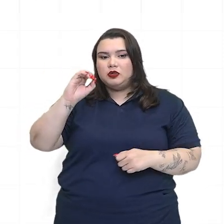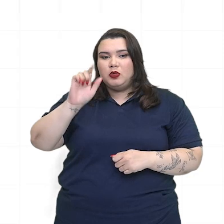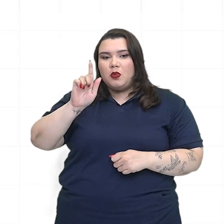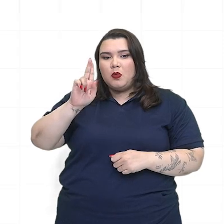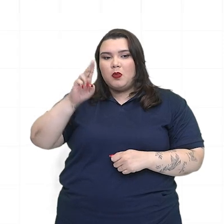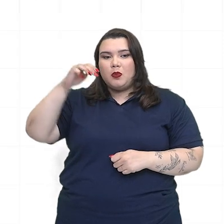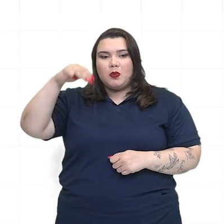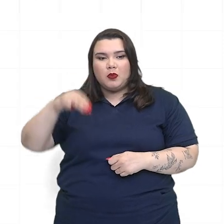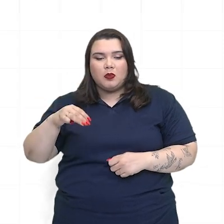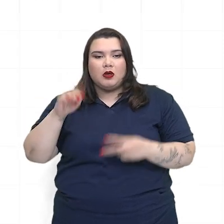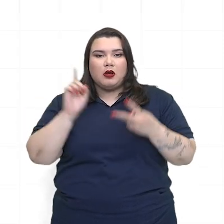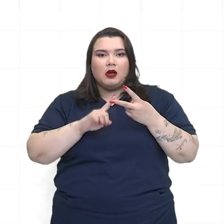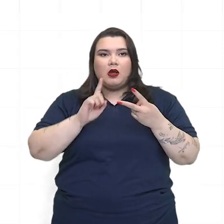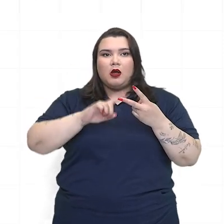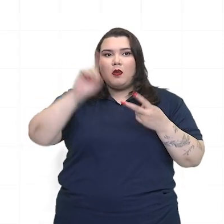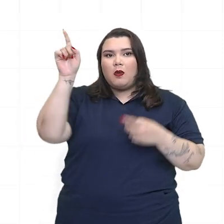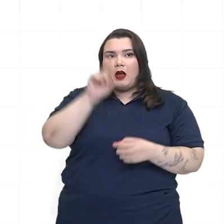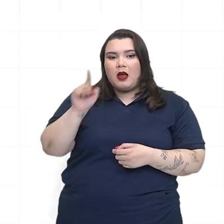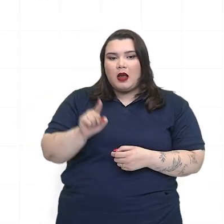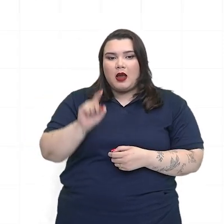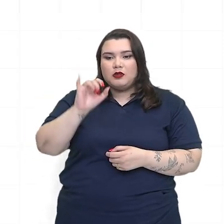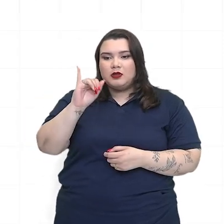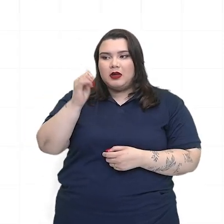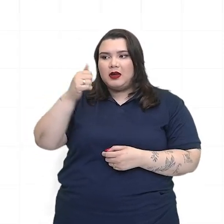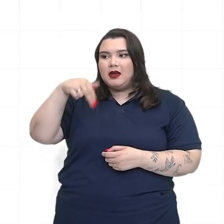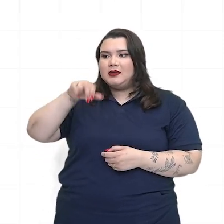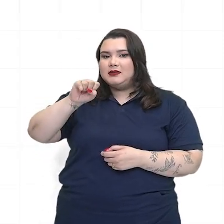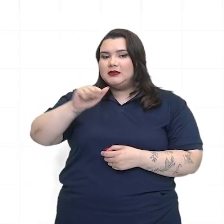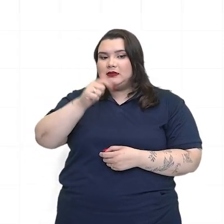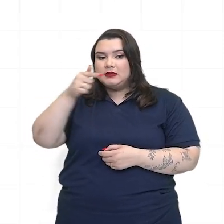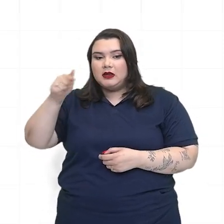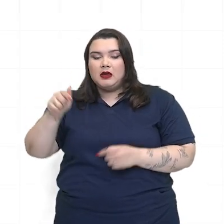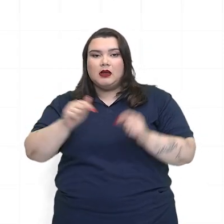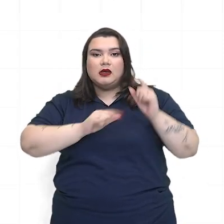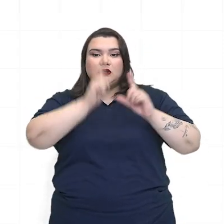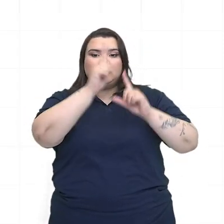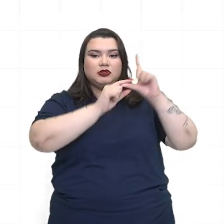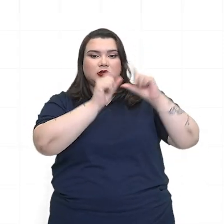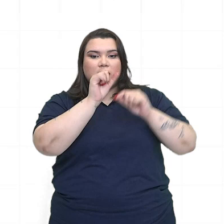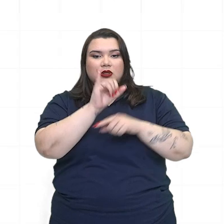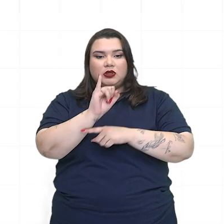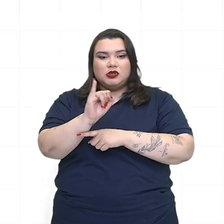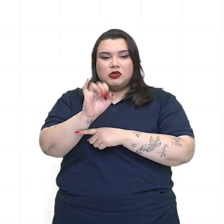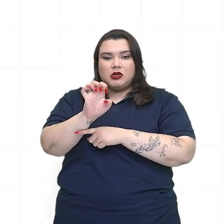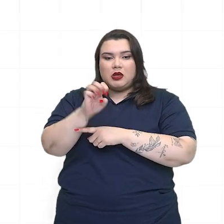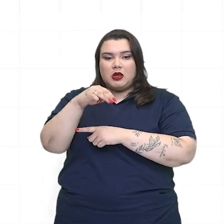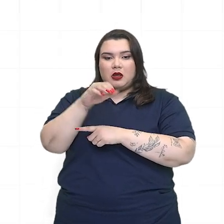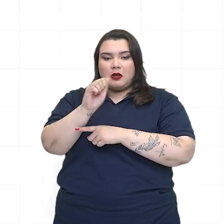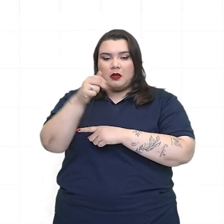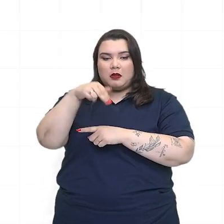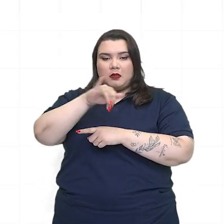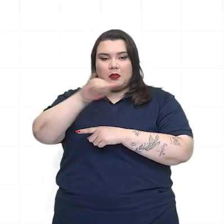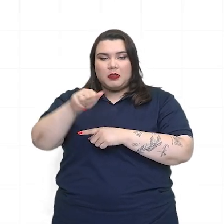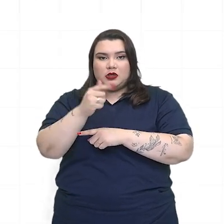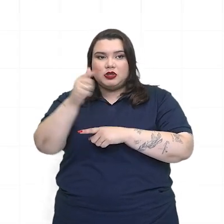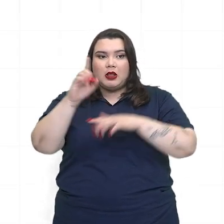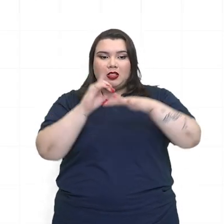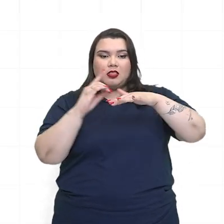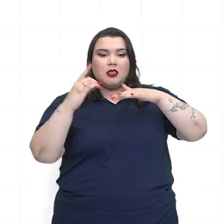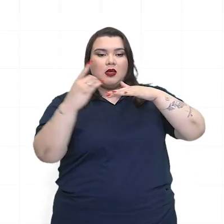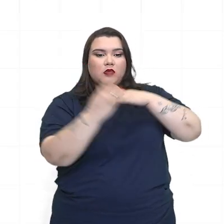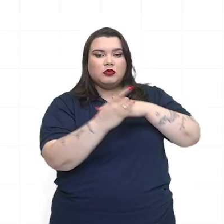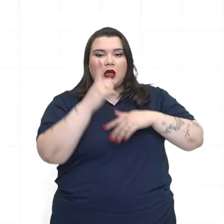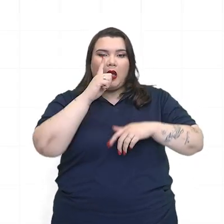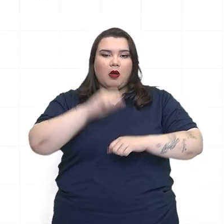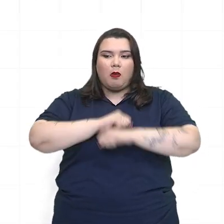Yansan, a deusa dos ventos, da tempestade, e a estrela de Iemanjá, a senhora, a deusa dos mares, a estrela